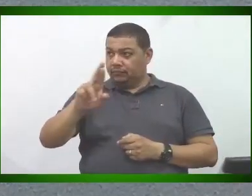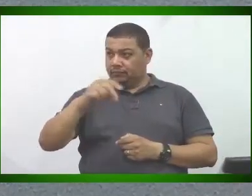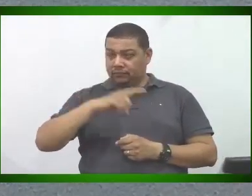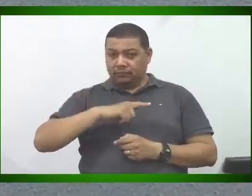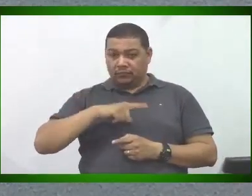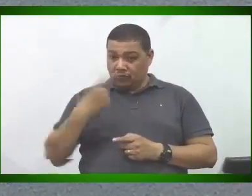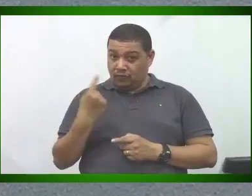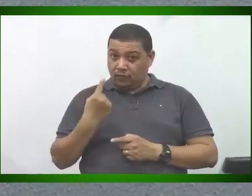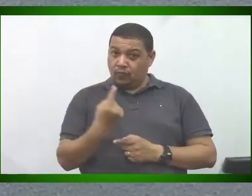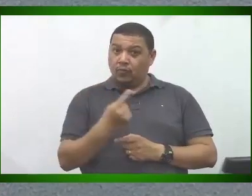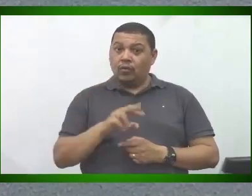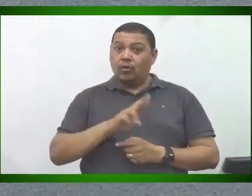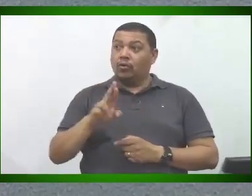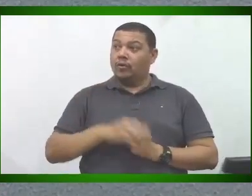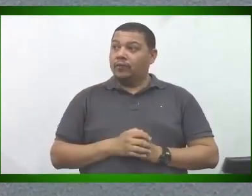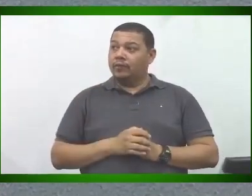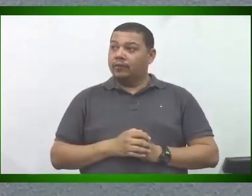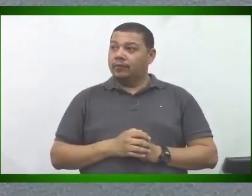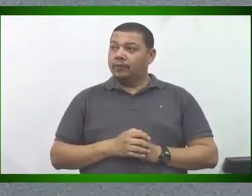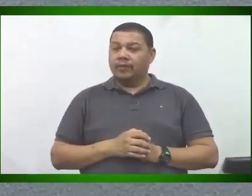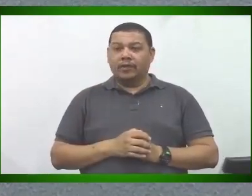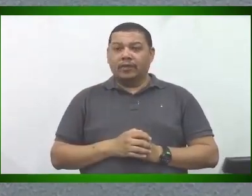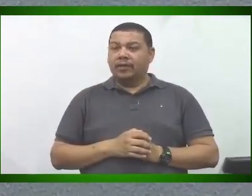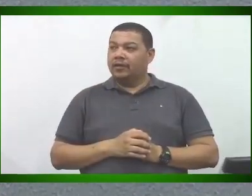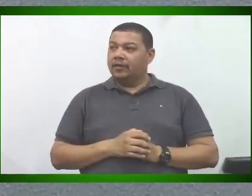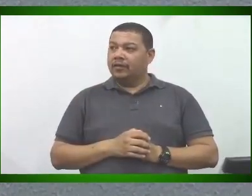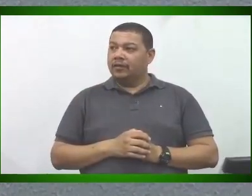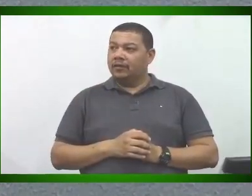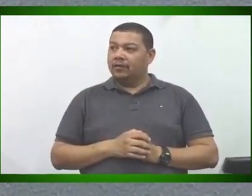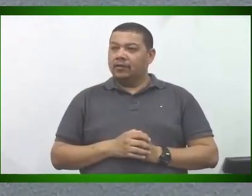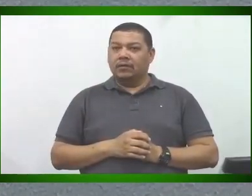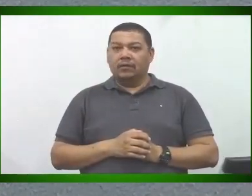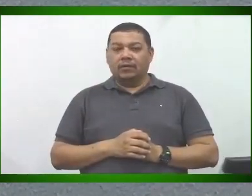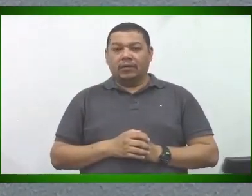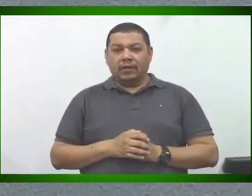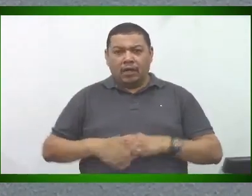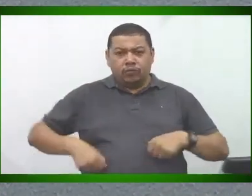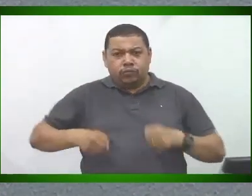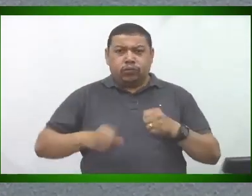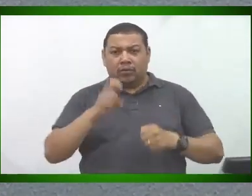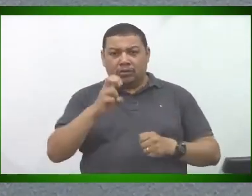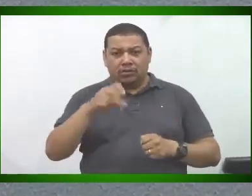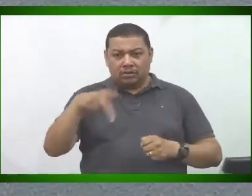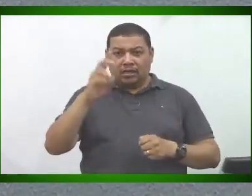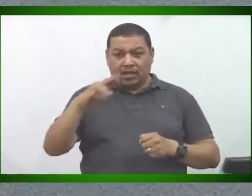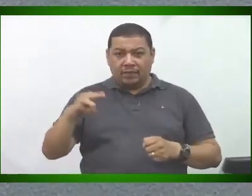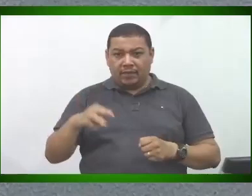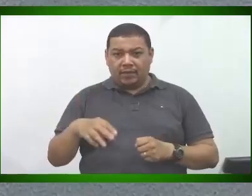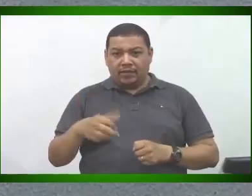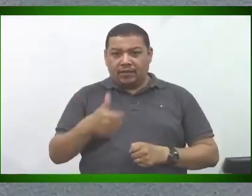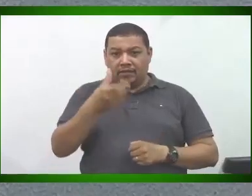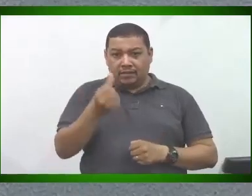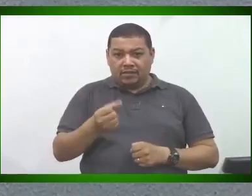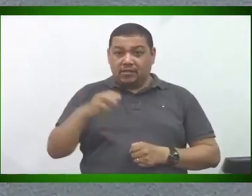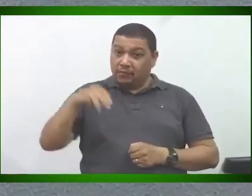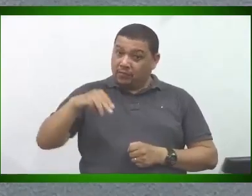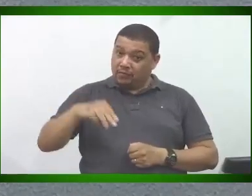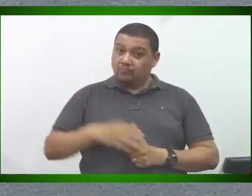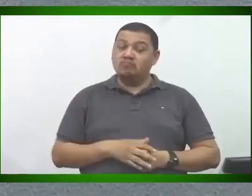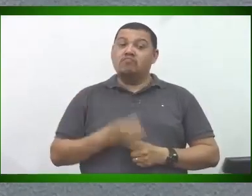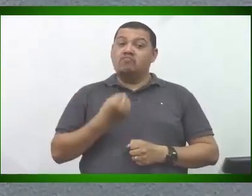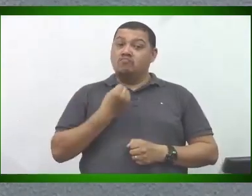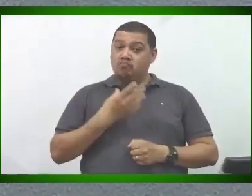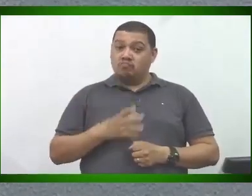lembro o nome dele agora, mas ele fez 5 quilômetros em 16 minutos. Então, está muito bem preparado. Quero